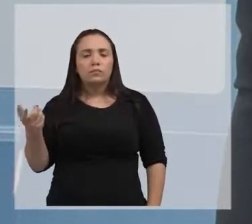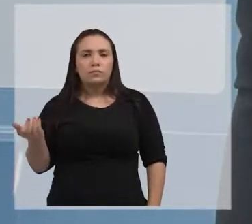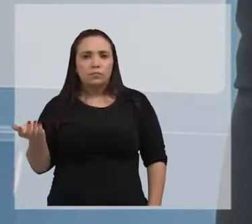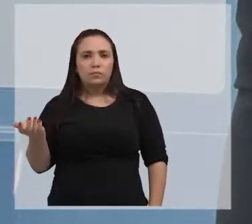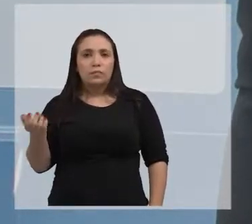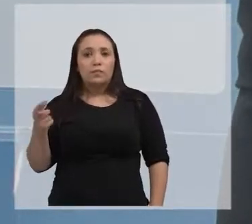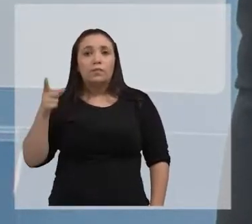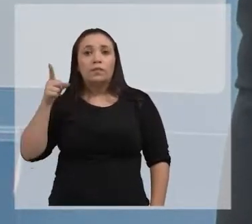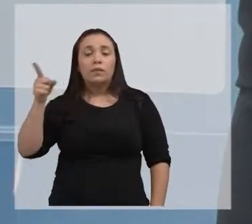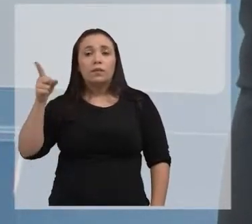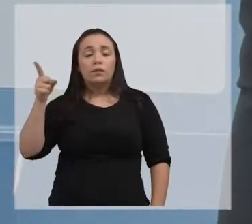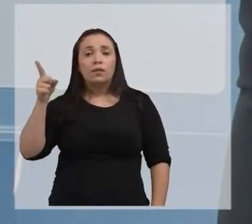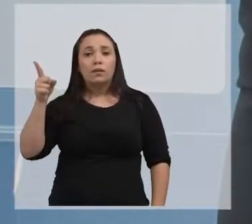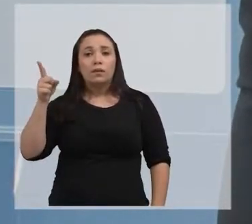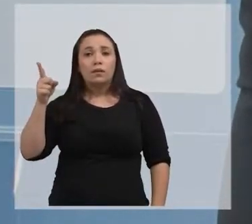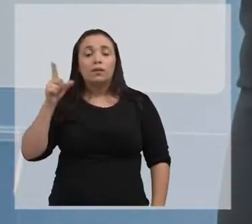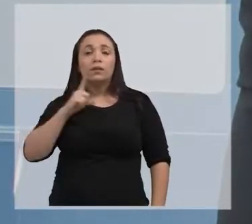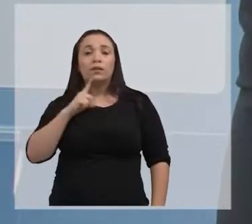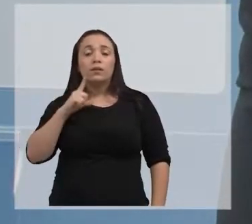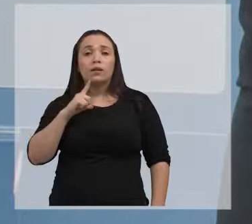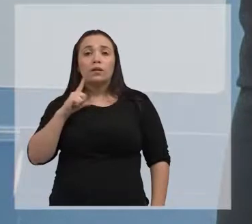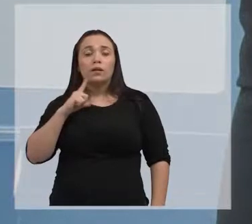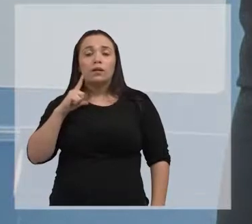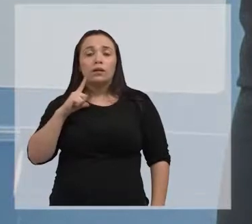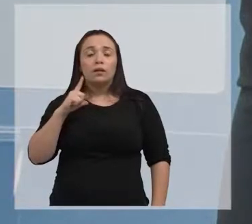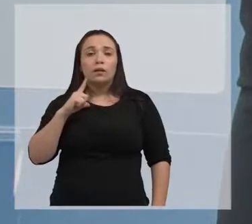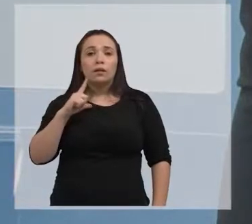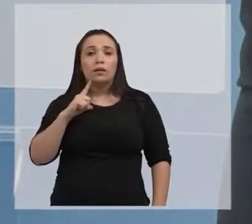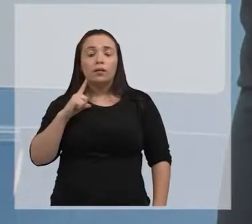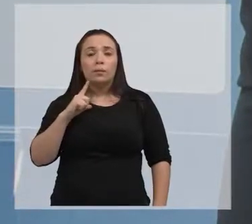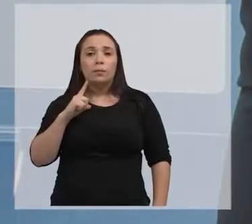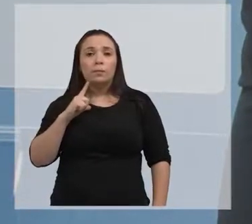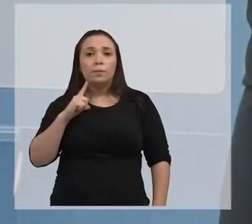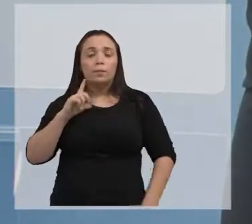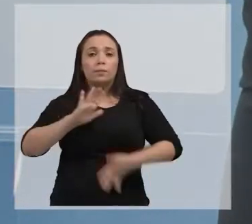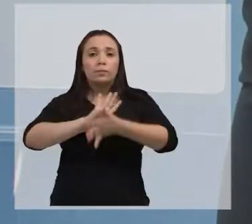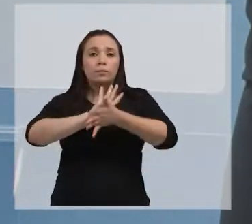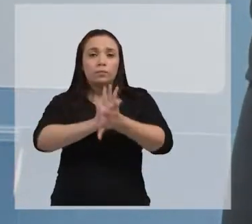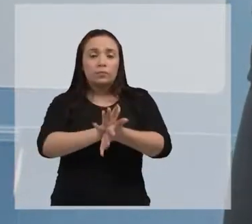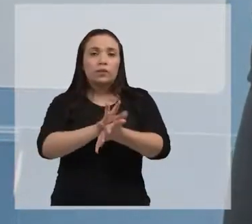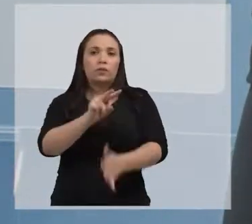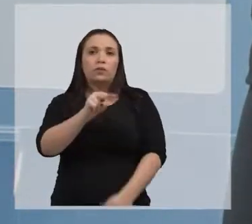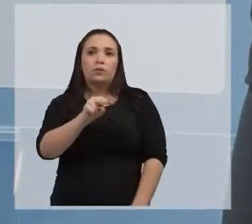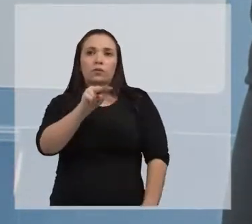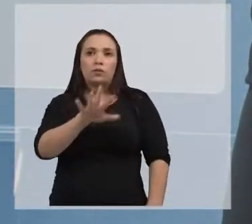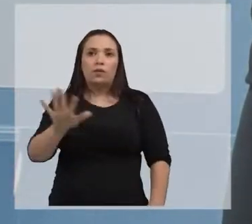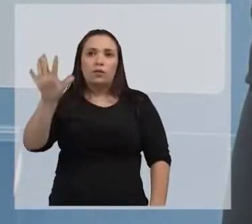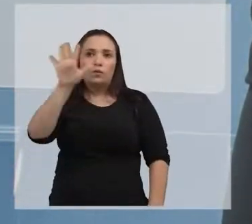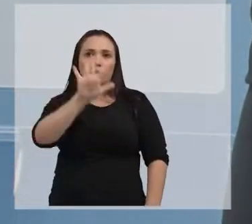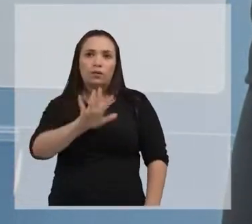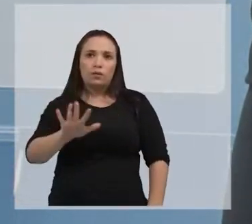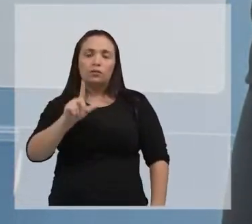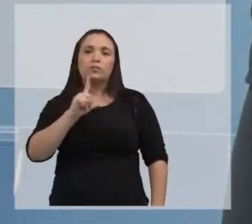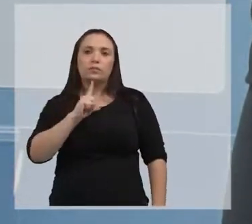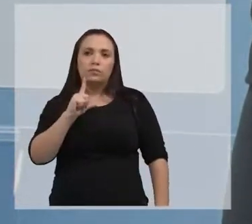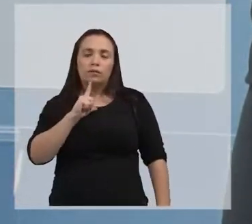ele tem um pensamento xenófobo, ou seja, ele discrimina os nordestinos,